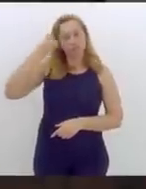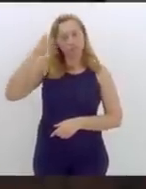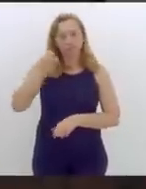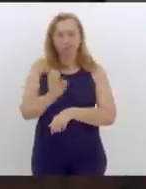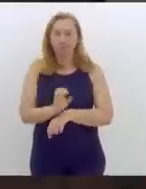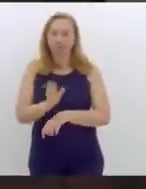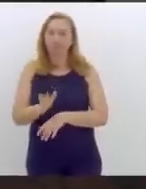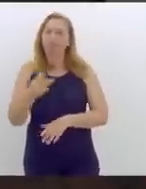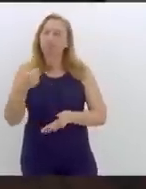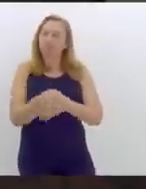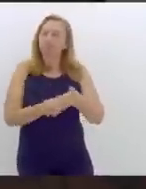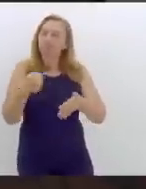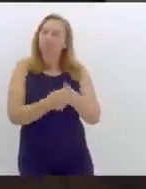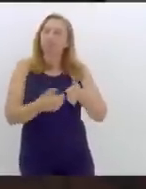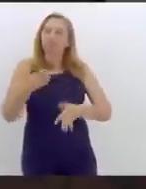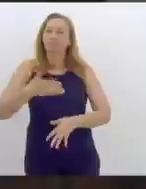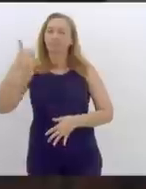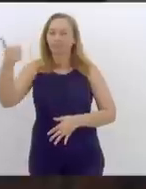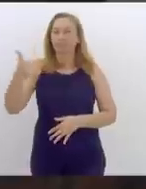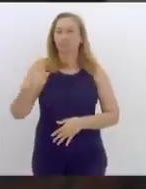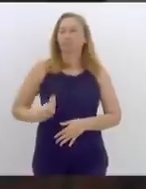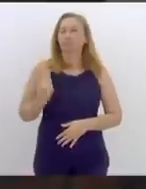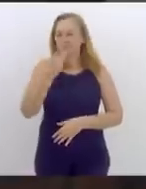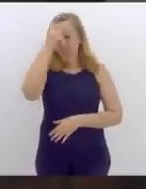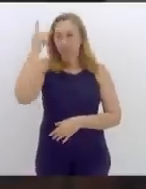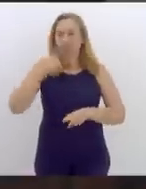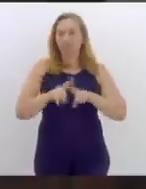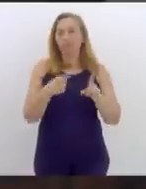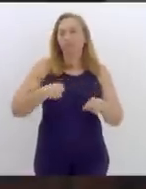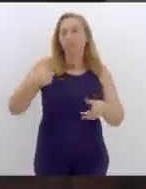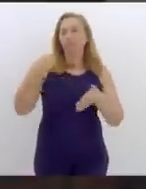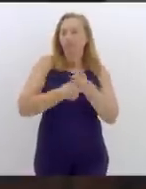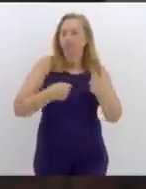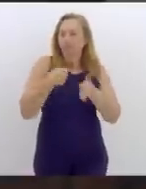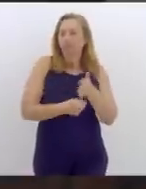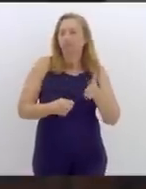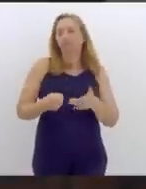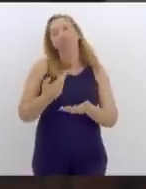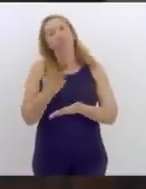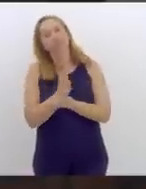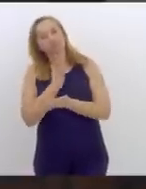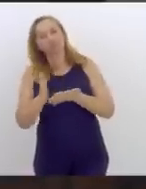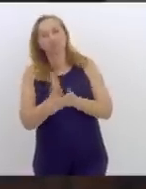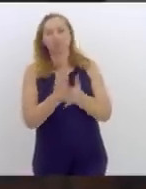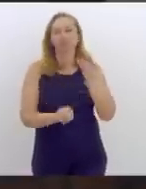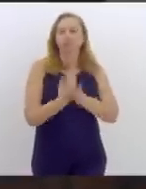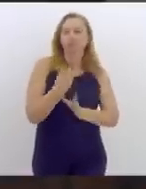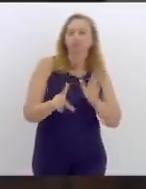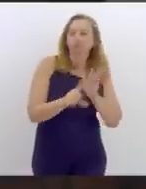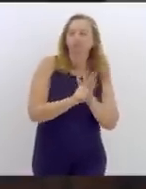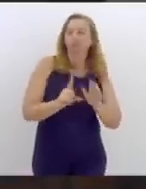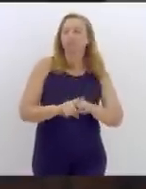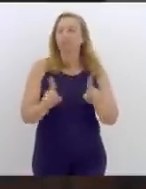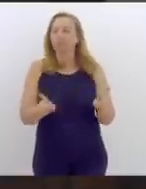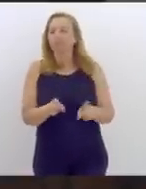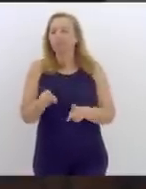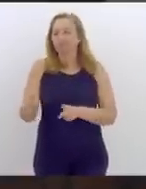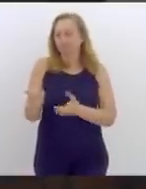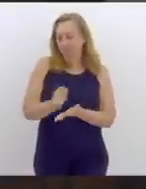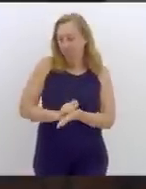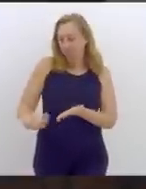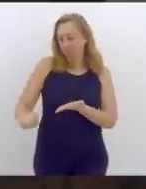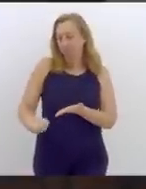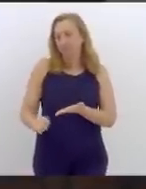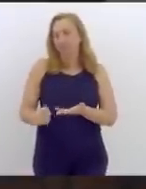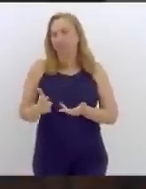a vida das pessoas mas eu vou lutar às vezes faço uma lei mas aquele que detém uma caneta como